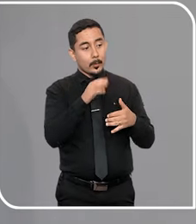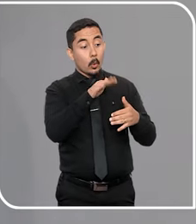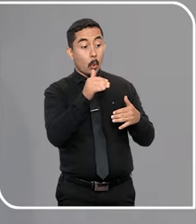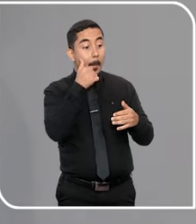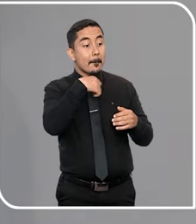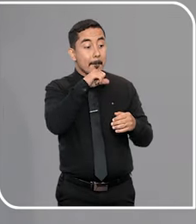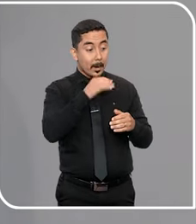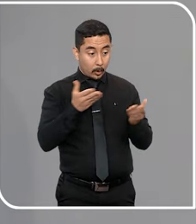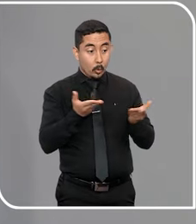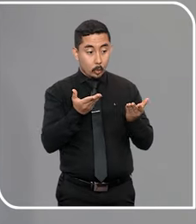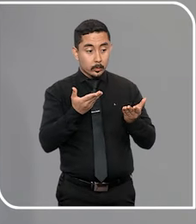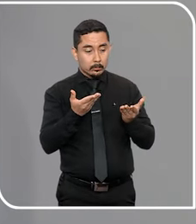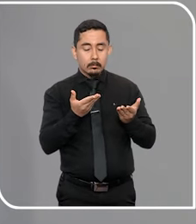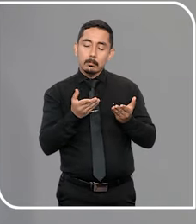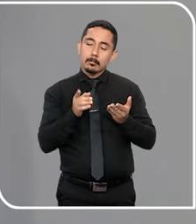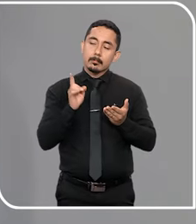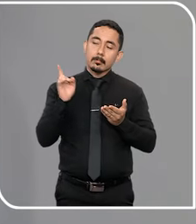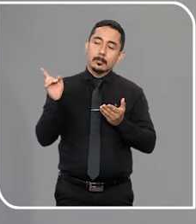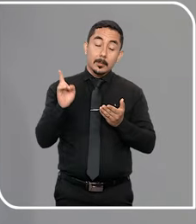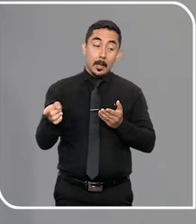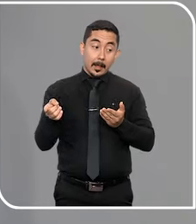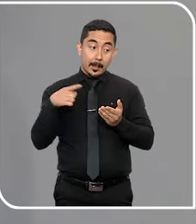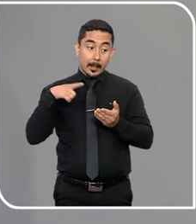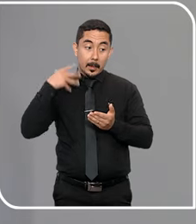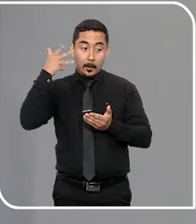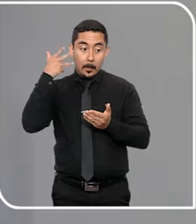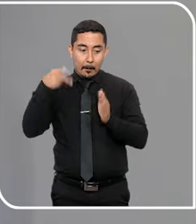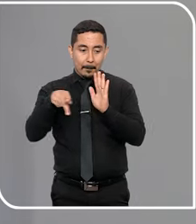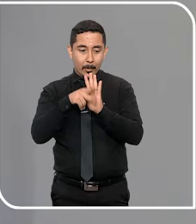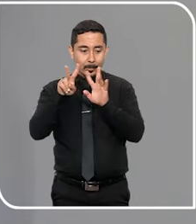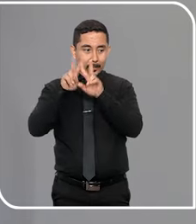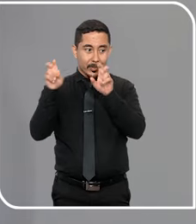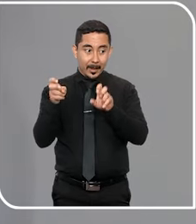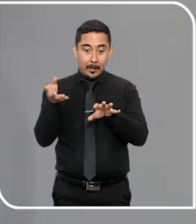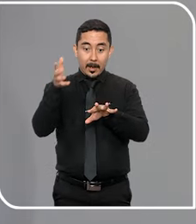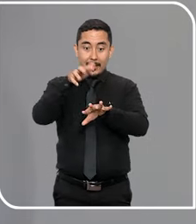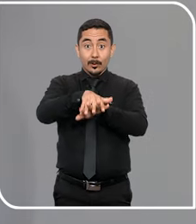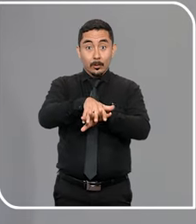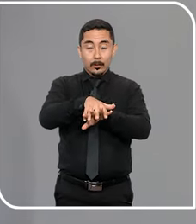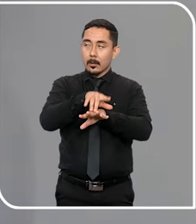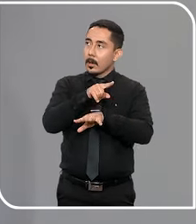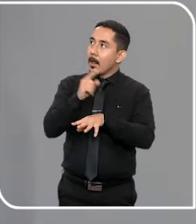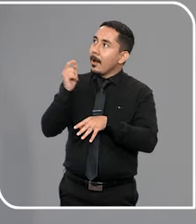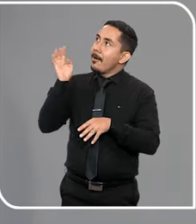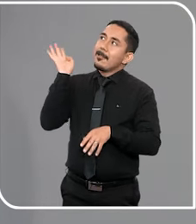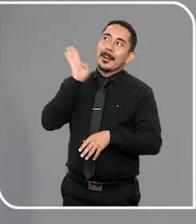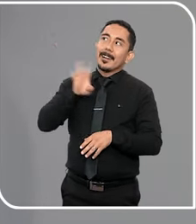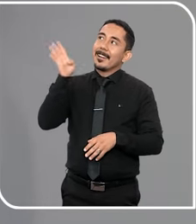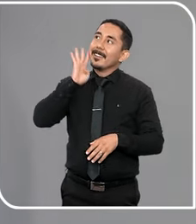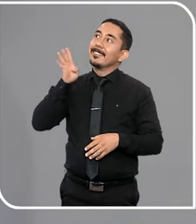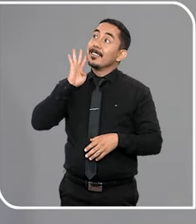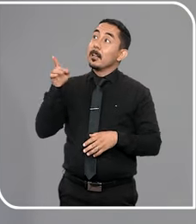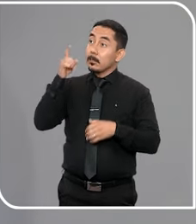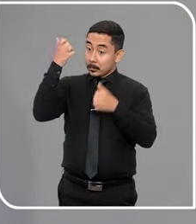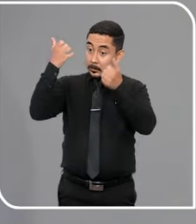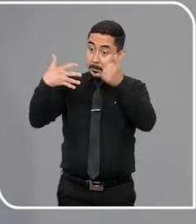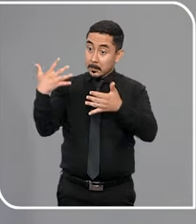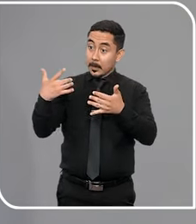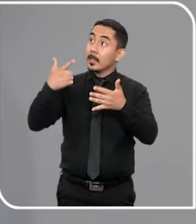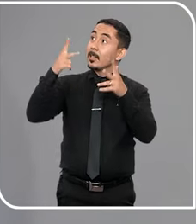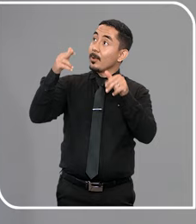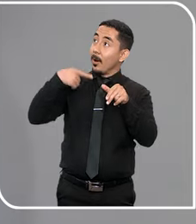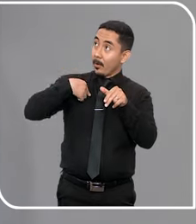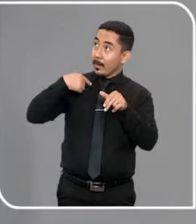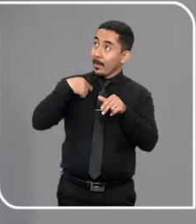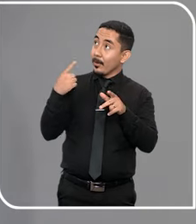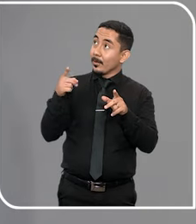vai participar de uma palestra muito importante sobre inclusão e ele falou mamãe que legal você